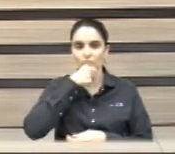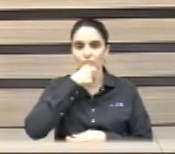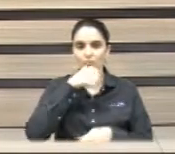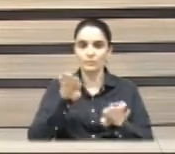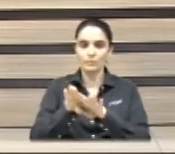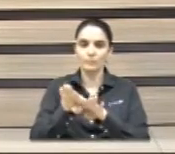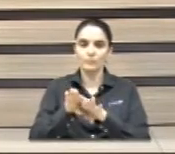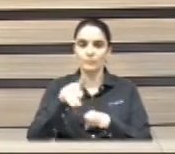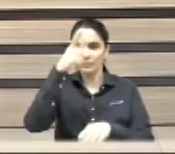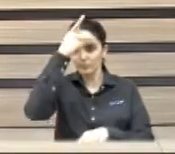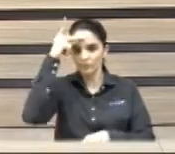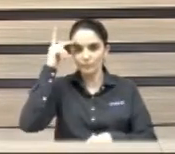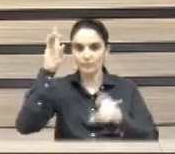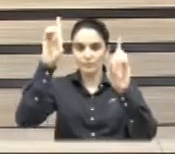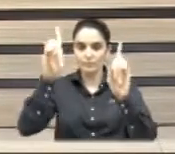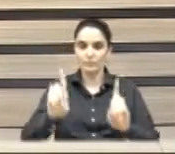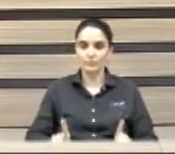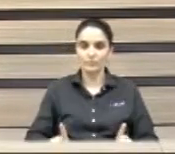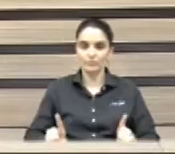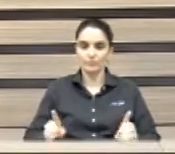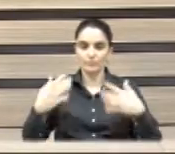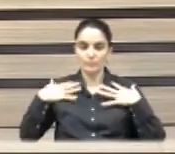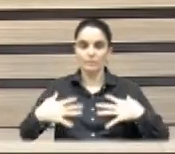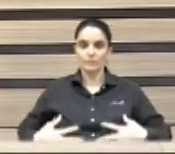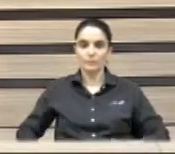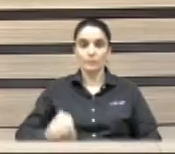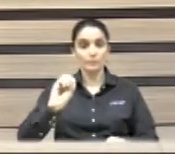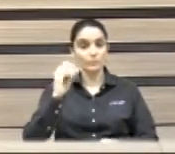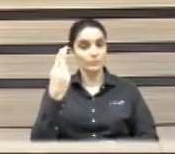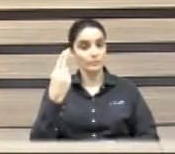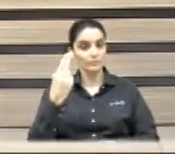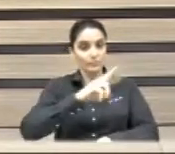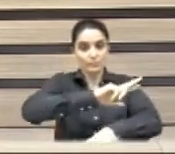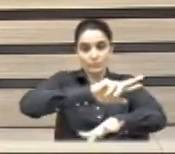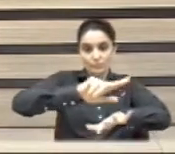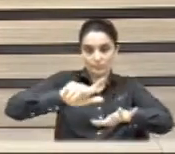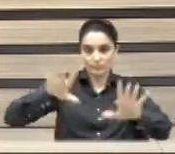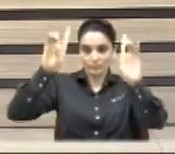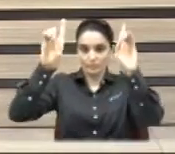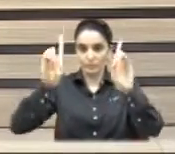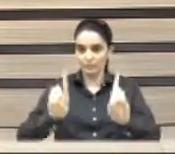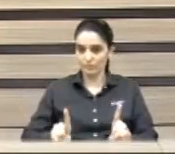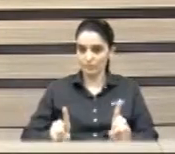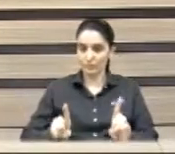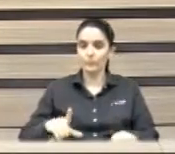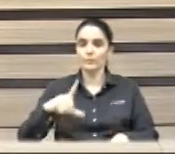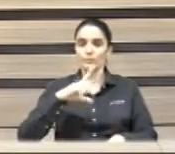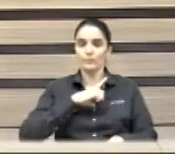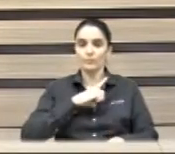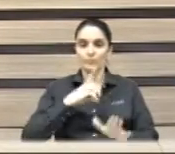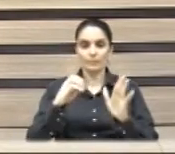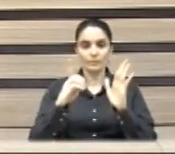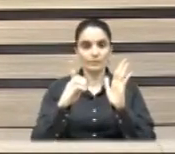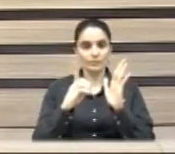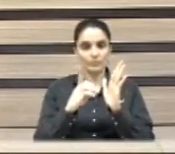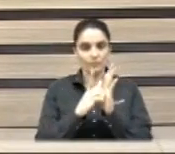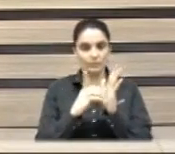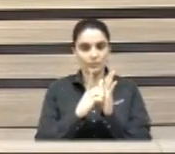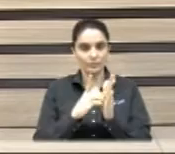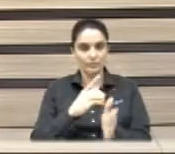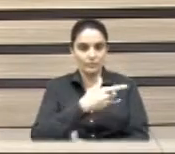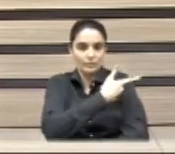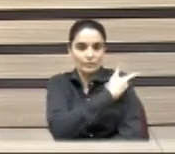às pessoas idosas e às pessoas com deficiência motora, multideficiência profunda com dificuldade de locomoção,